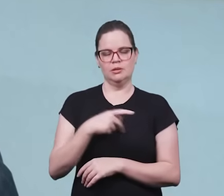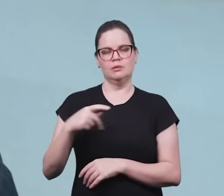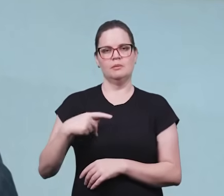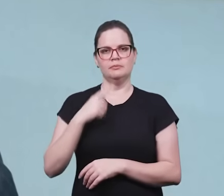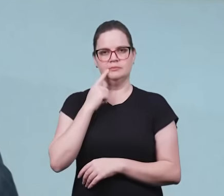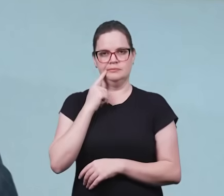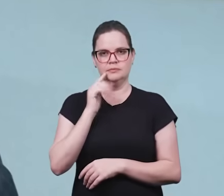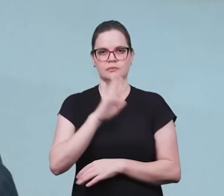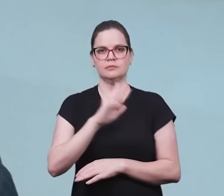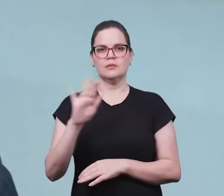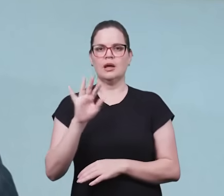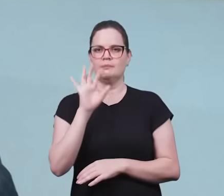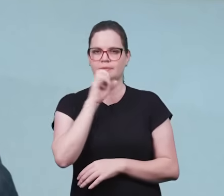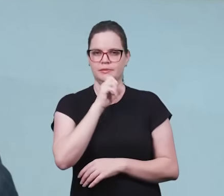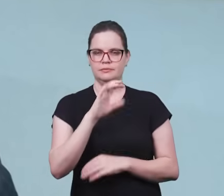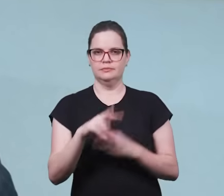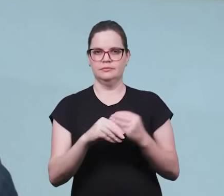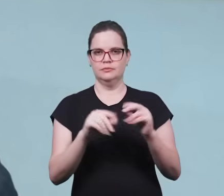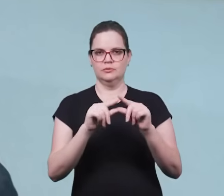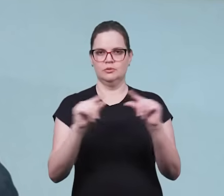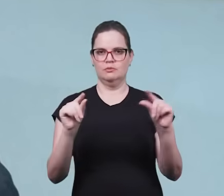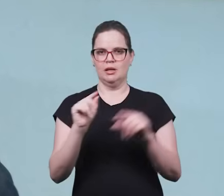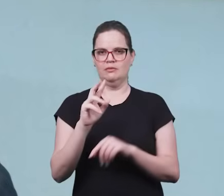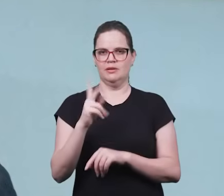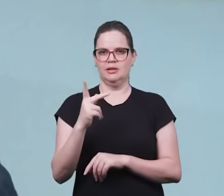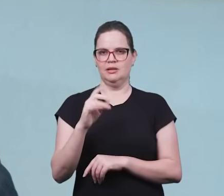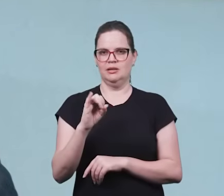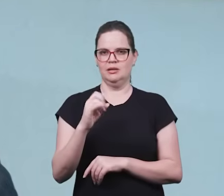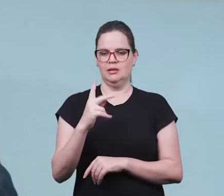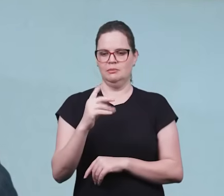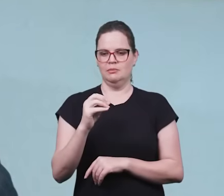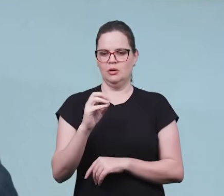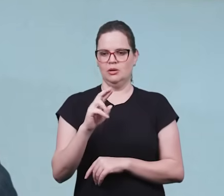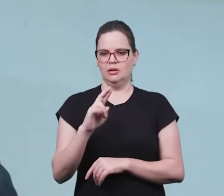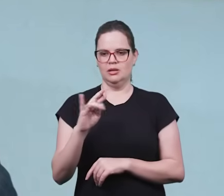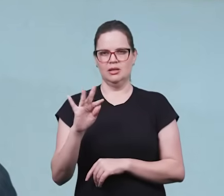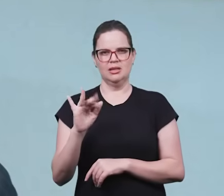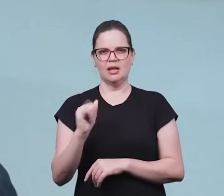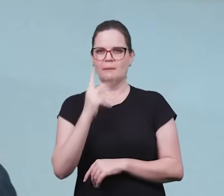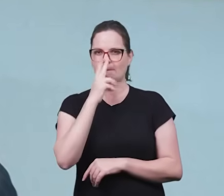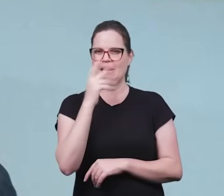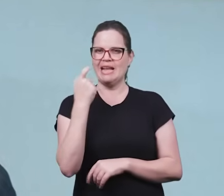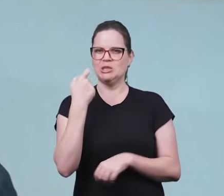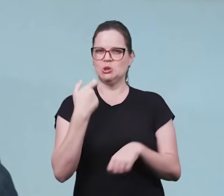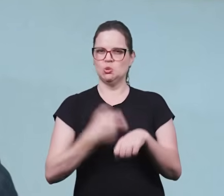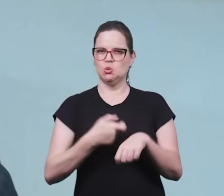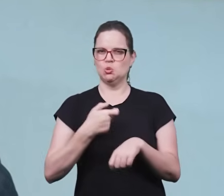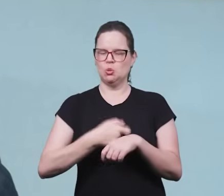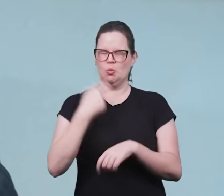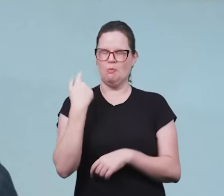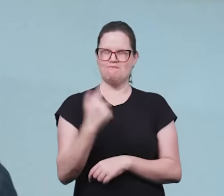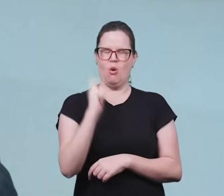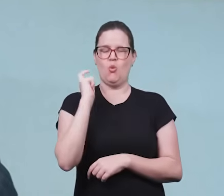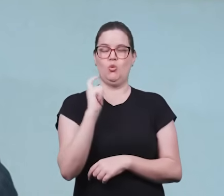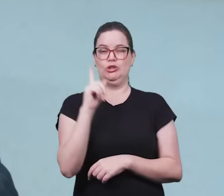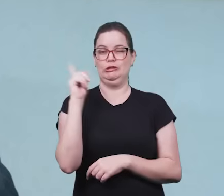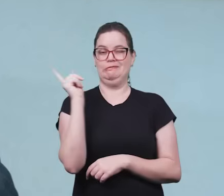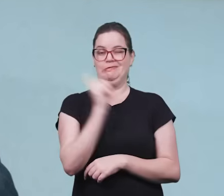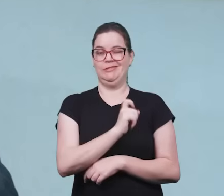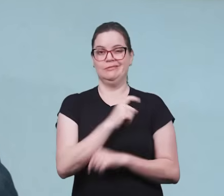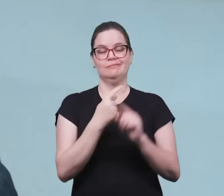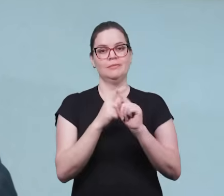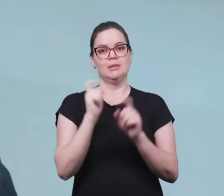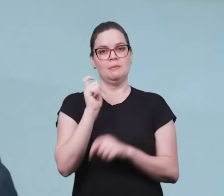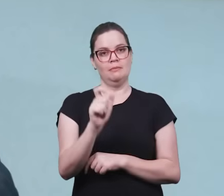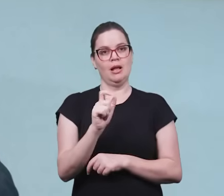um pequeno comentário aqui sobre essa expressão hipócrita, né? É uma expressão assim até dura, né, de se ouvir, mas a palavra